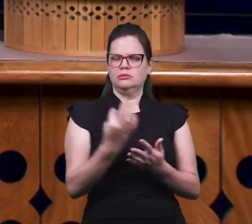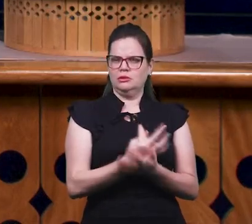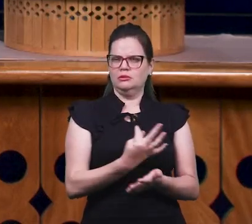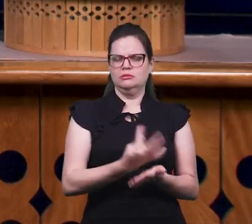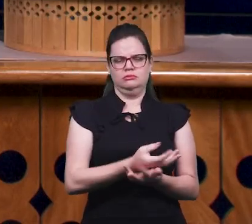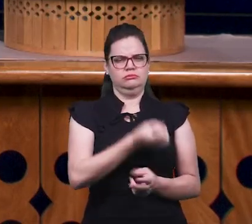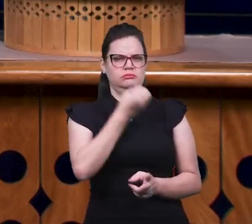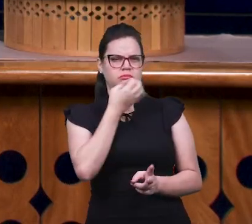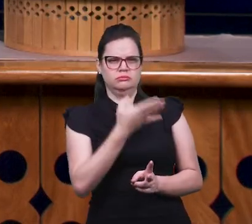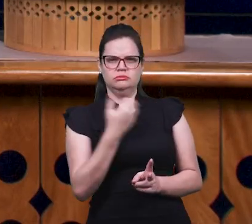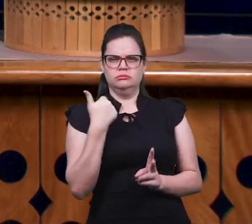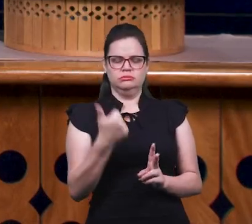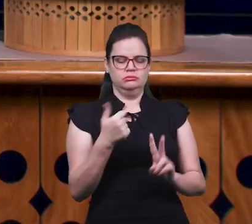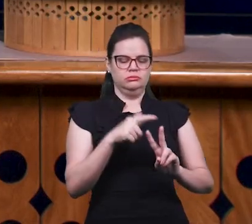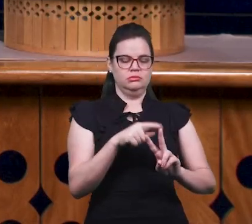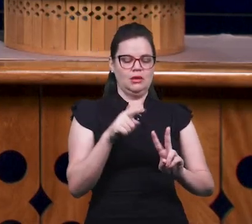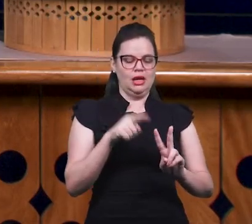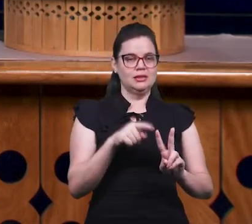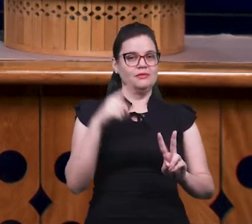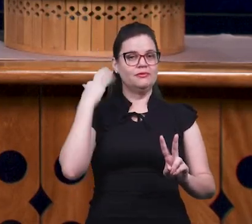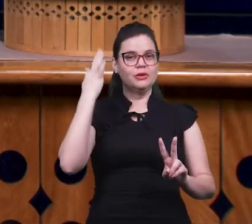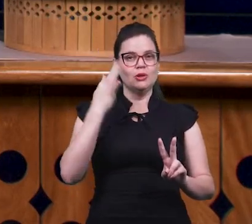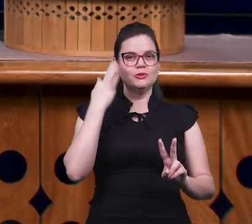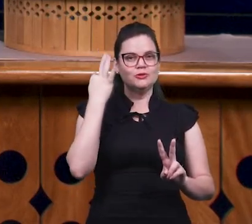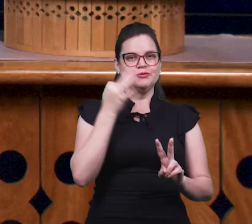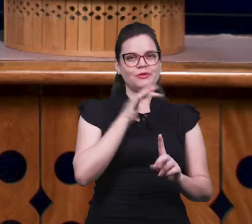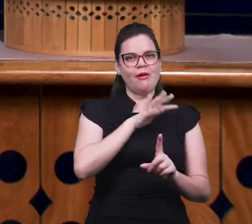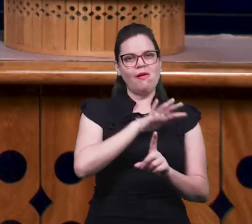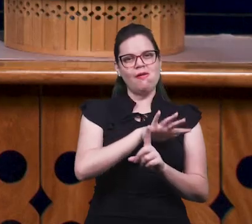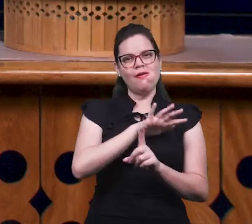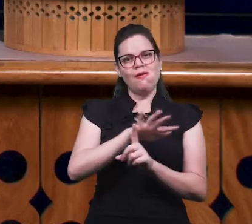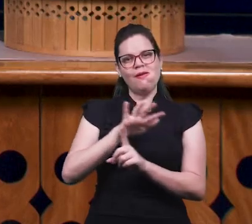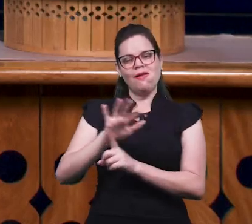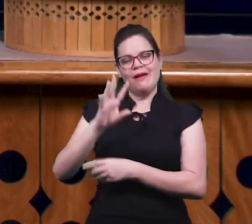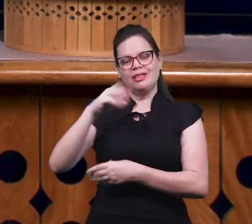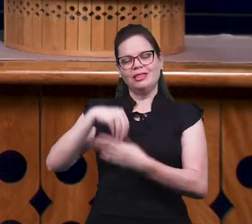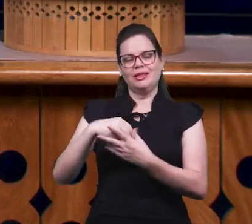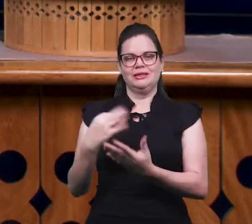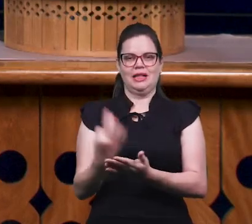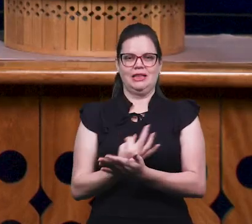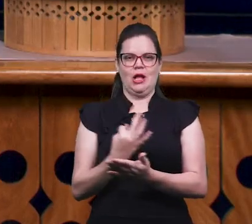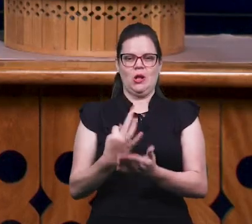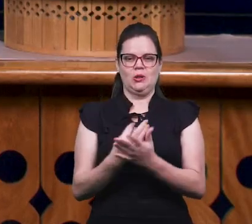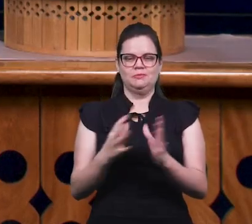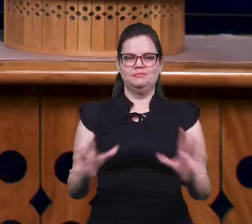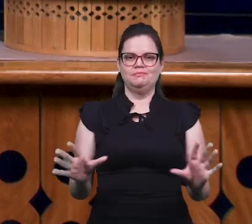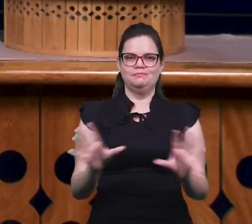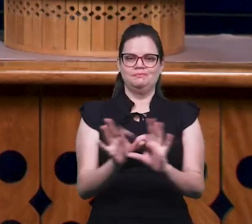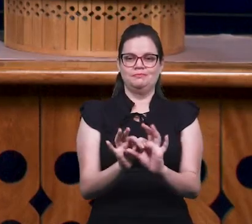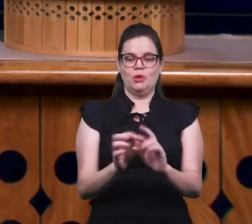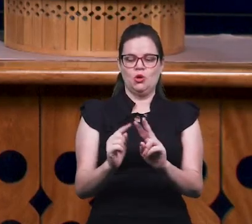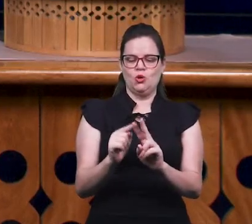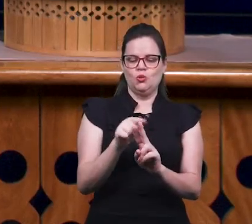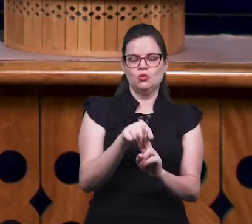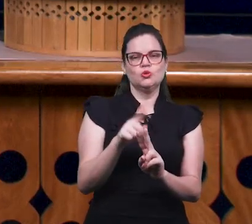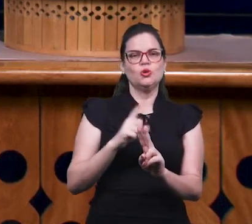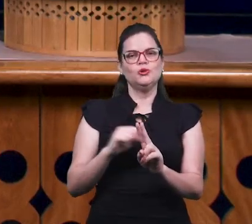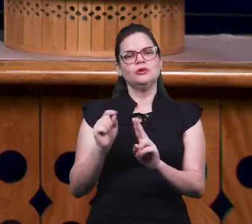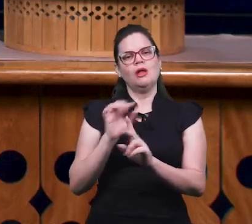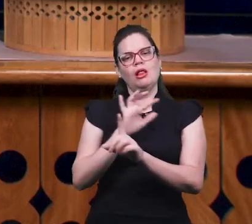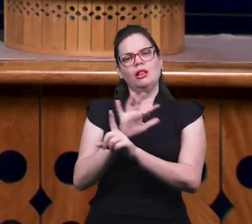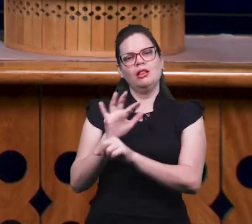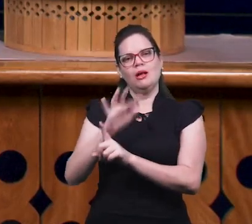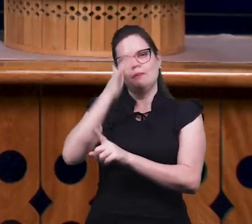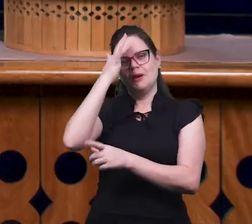ela contaminou, entrou para a teologia, e esses elementos contaminaram a fé. Muitos perderam a fé por causa disso. Então você não